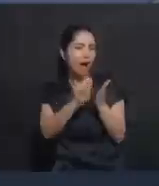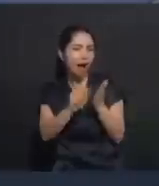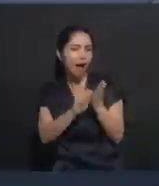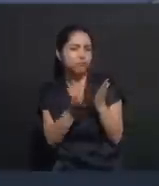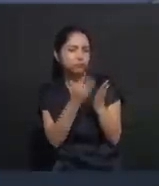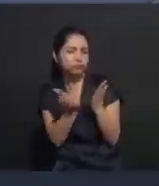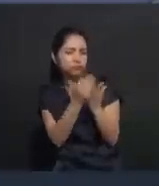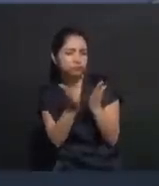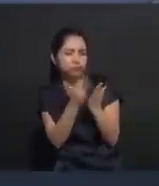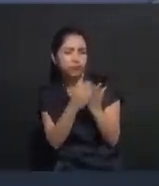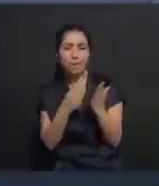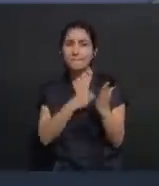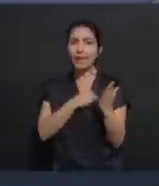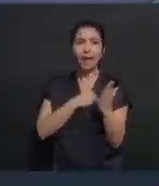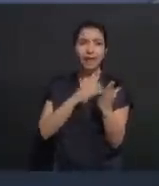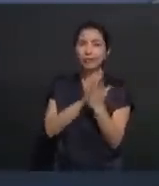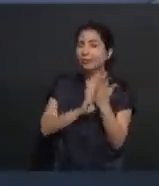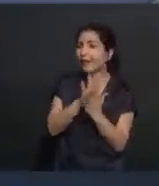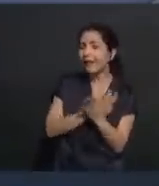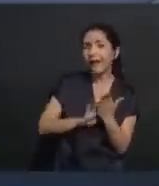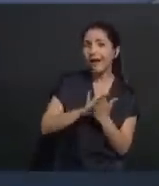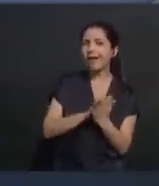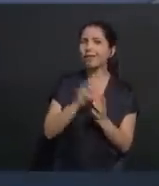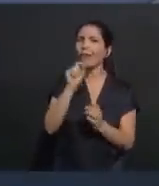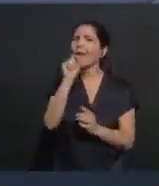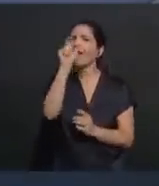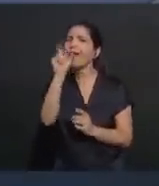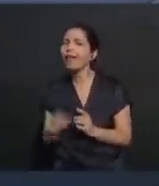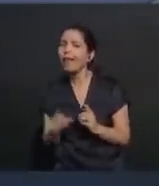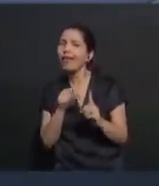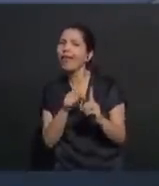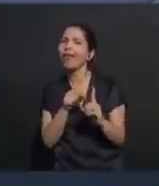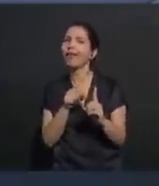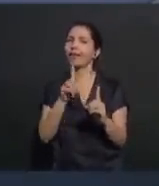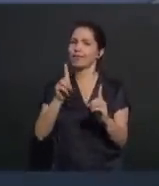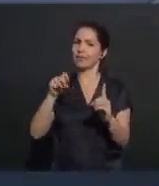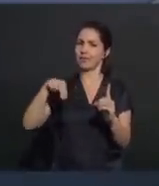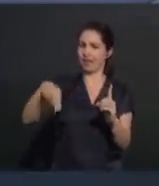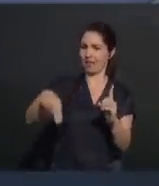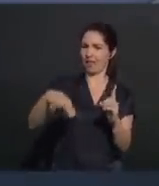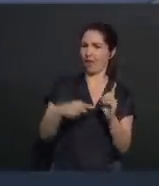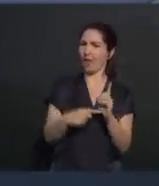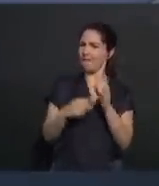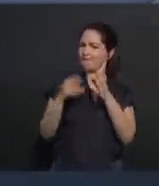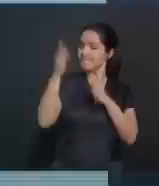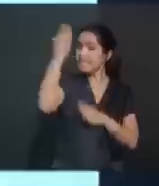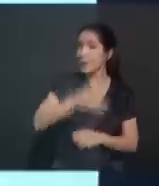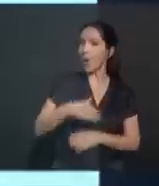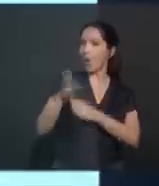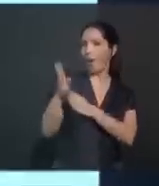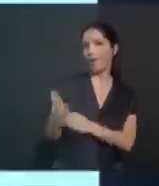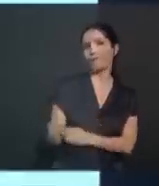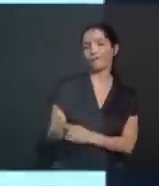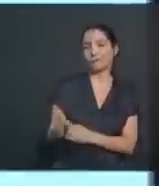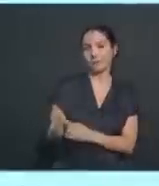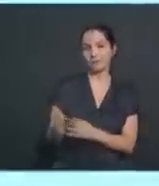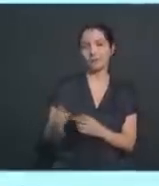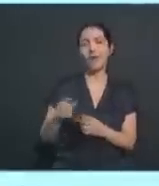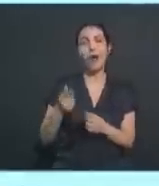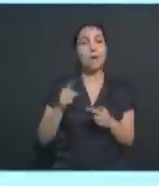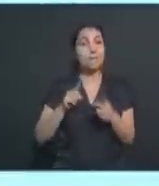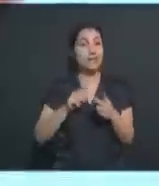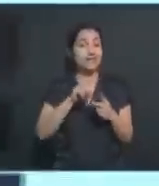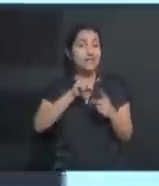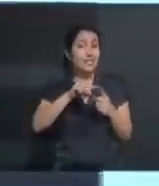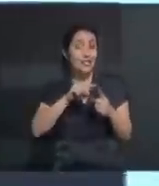Quem é Daniel? É um cara que foi definido pela sua fidelidade. Mas a história de José é mais louca